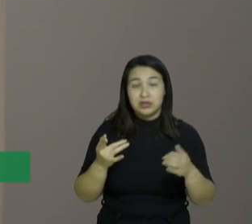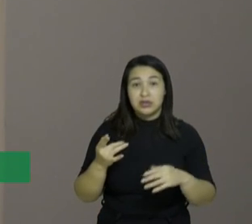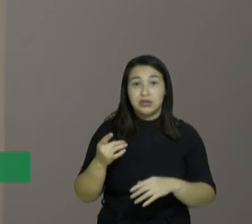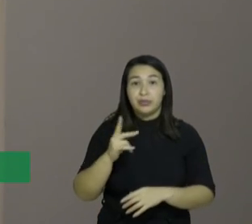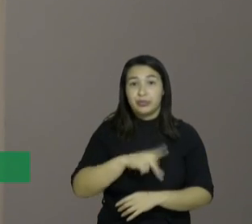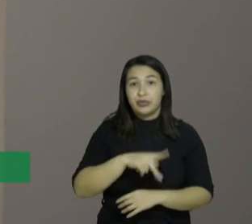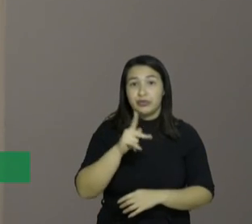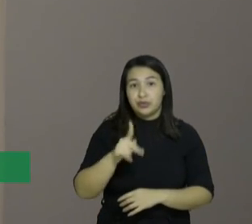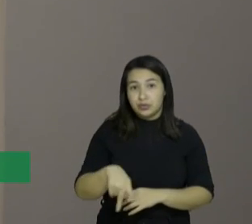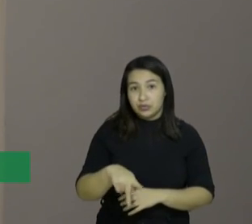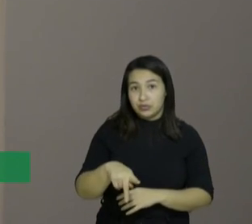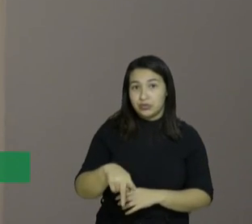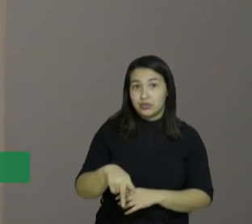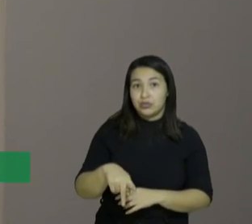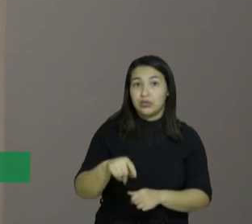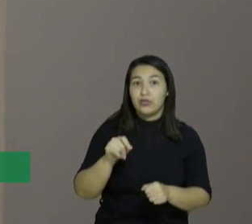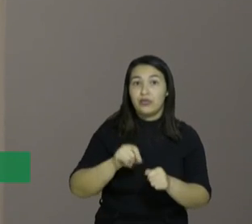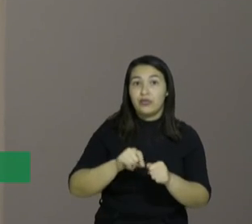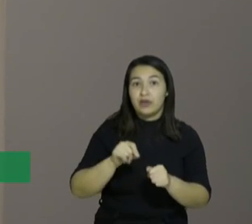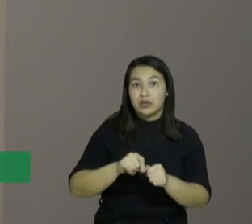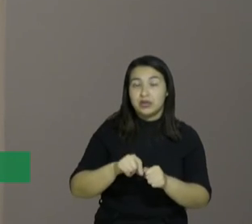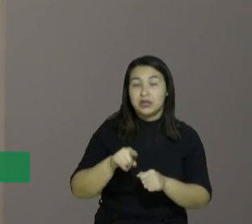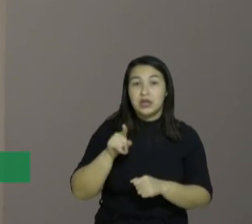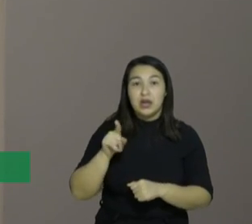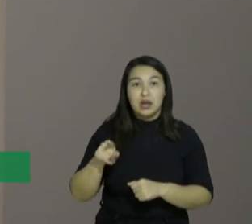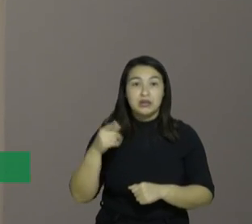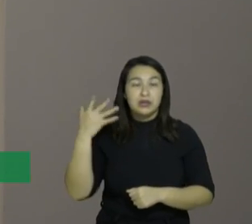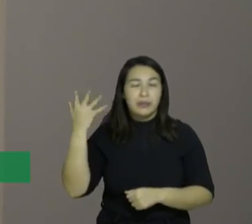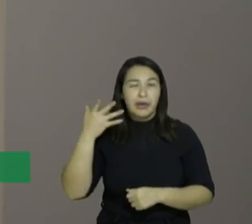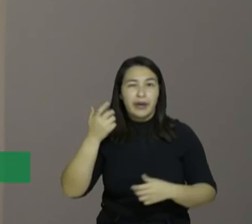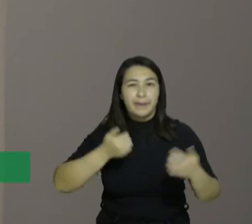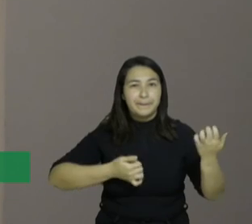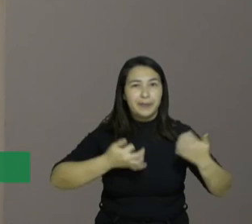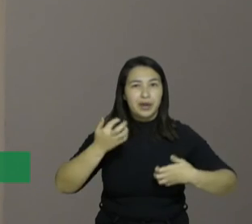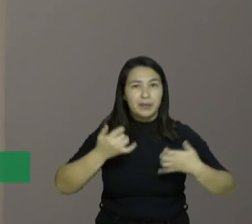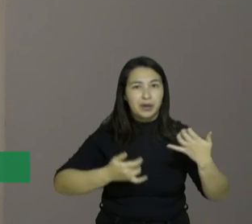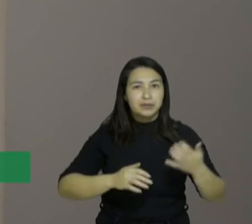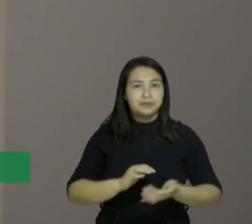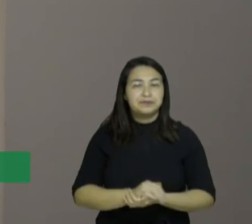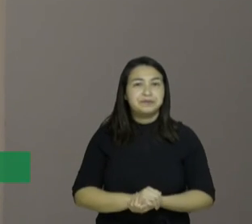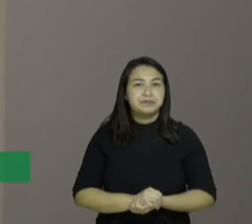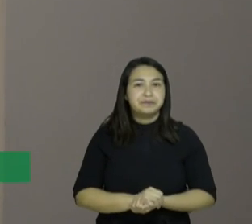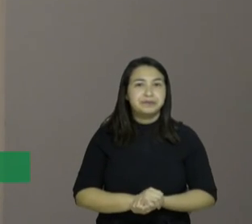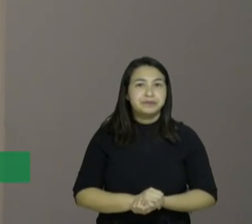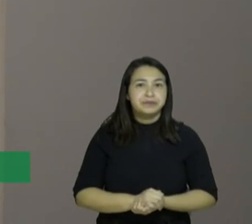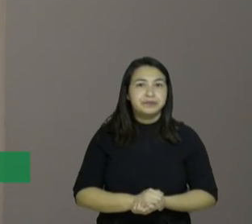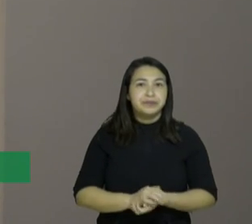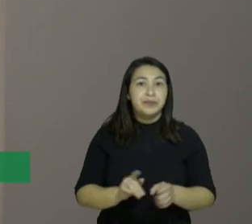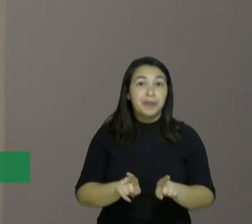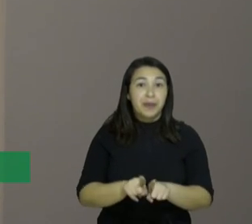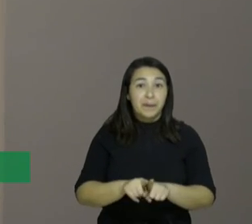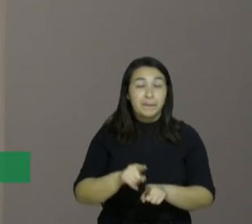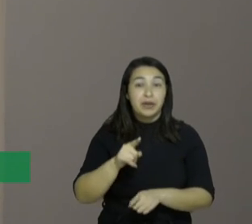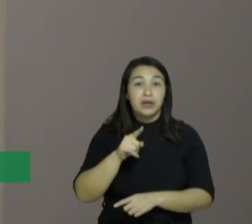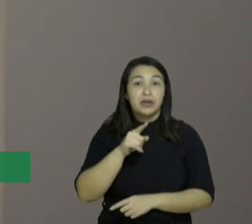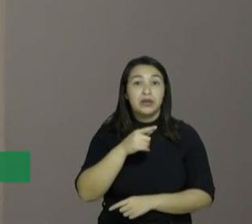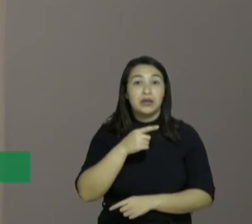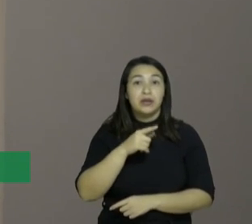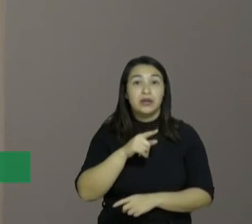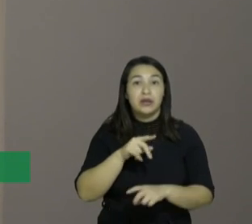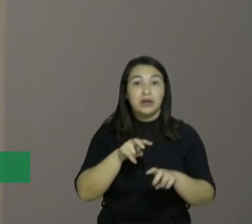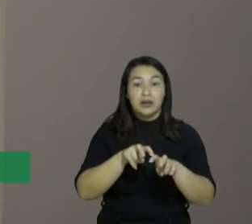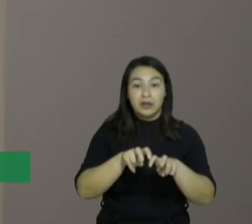Santos por fazer essa essa mediação ao aos professores José Baltazar pelos